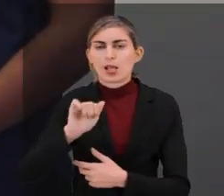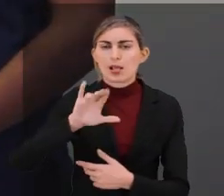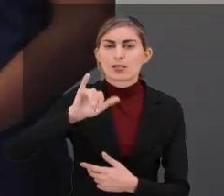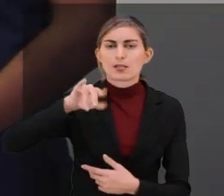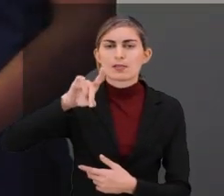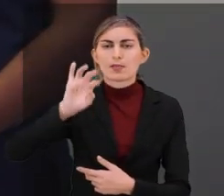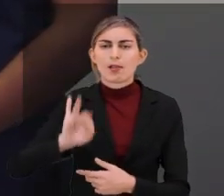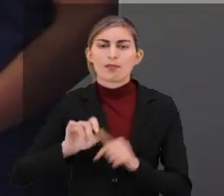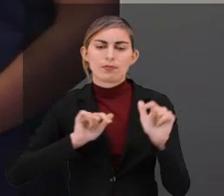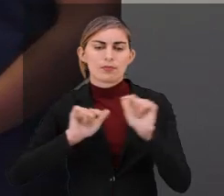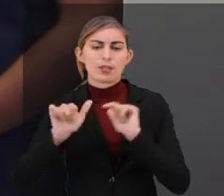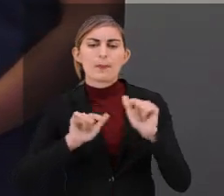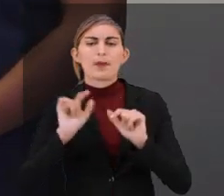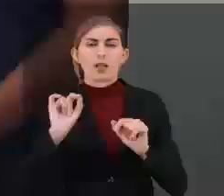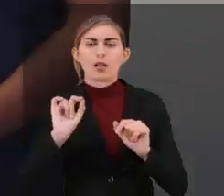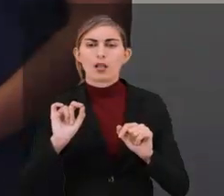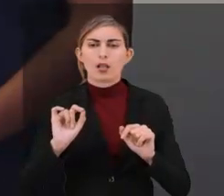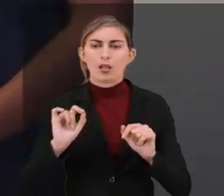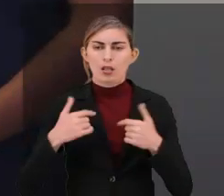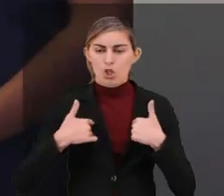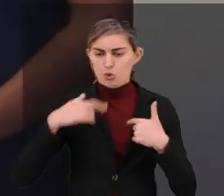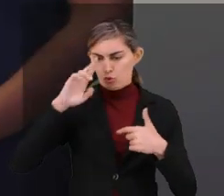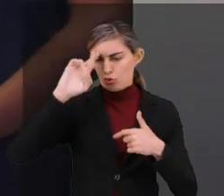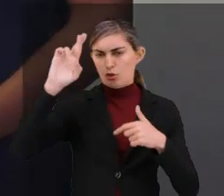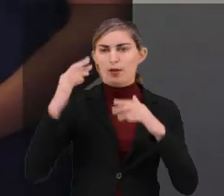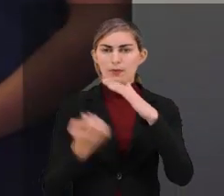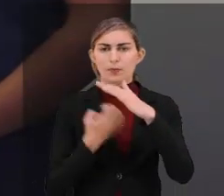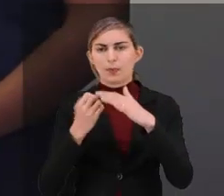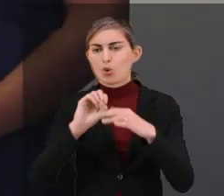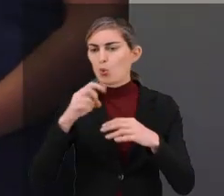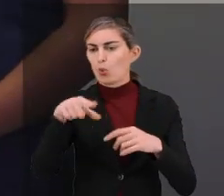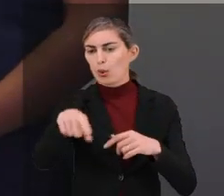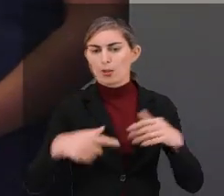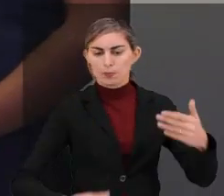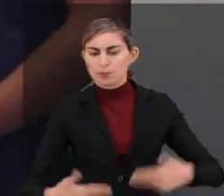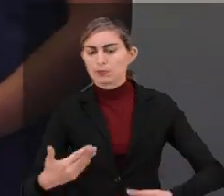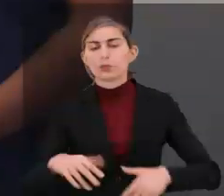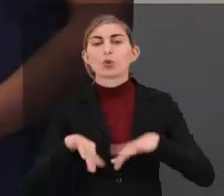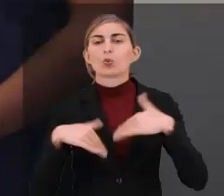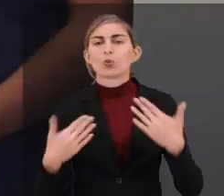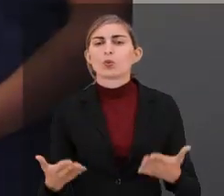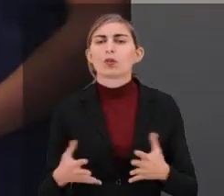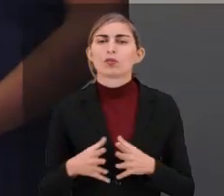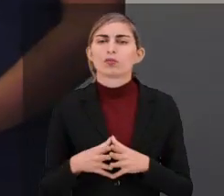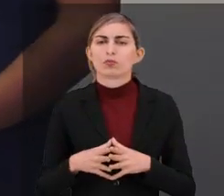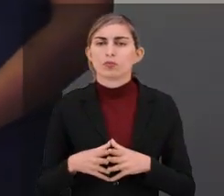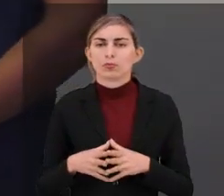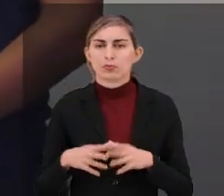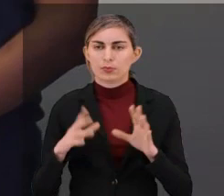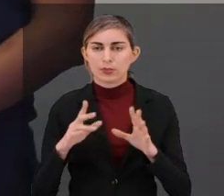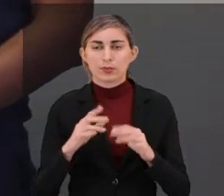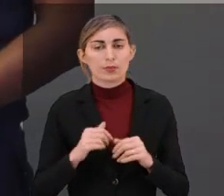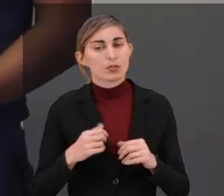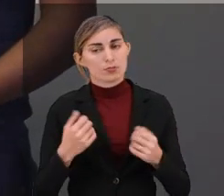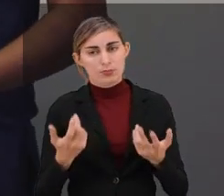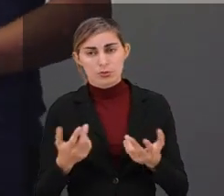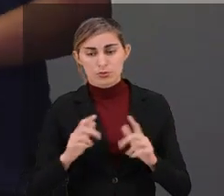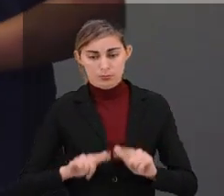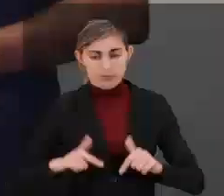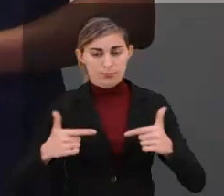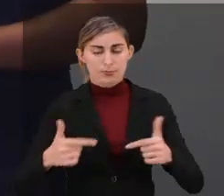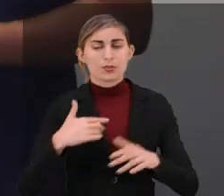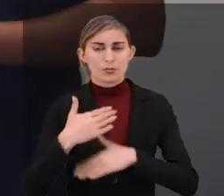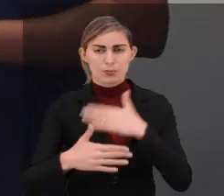empregado? É o empregador? São os dois? Quem é que realmente tem mais que tem que ter essa iniciativa nesse processo? Sobre a iniciativa